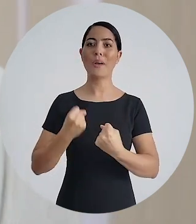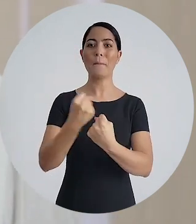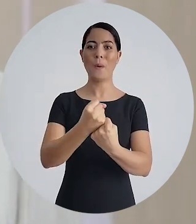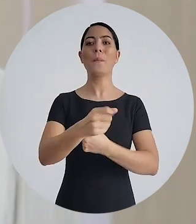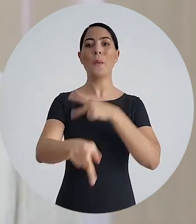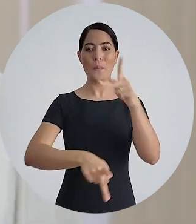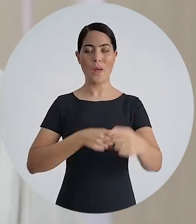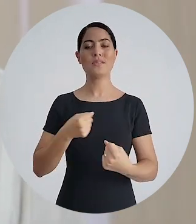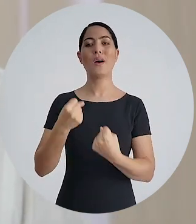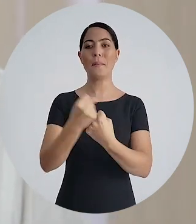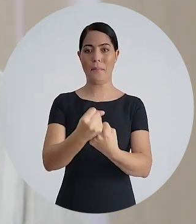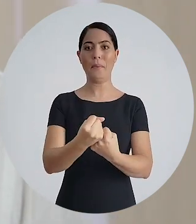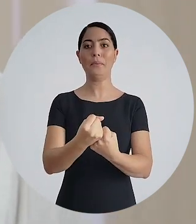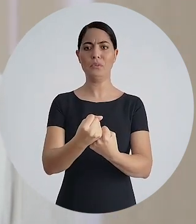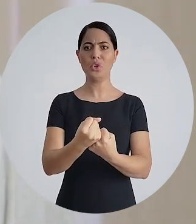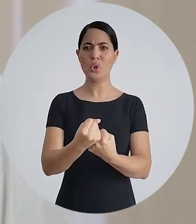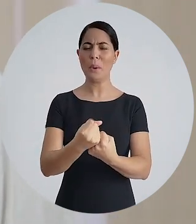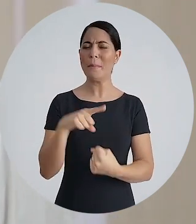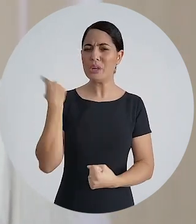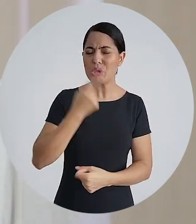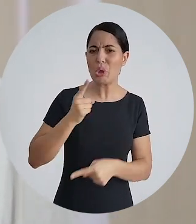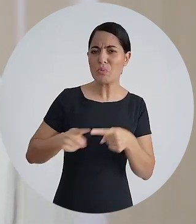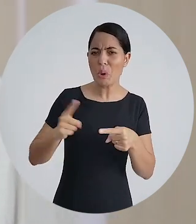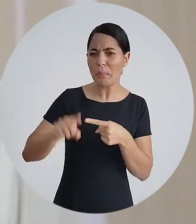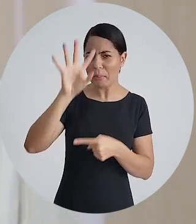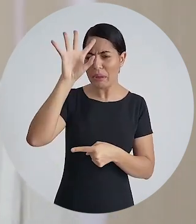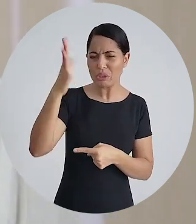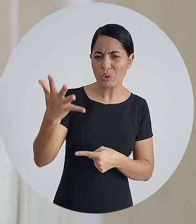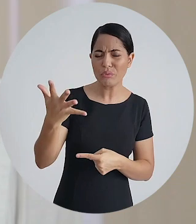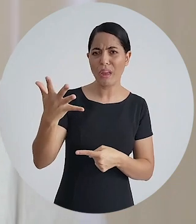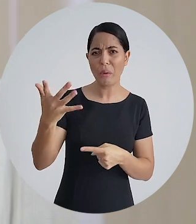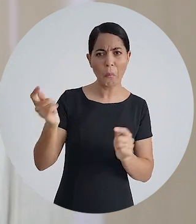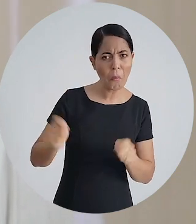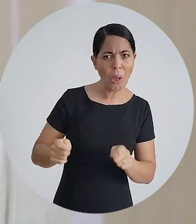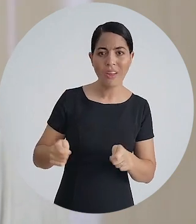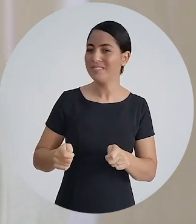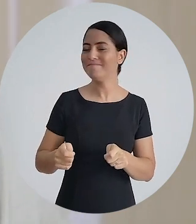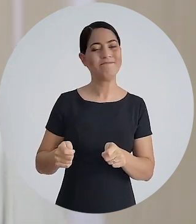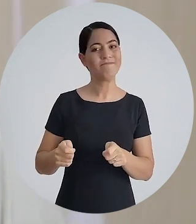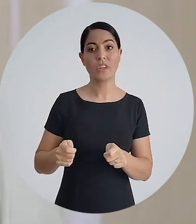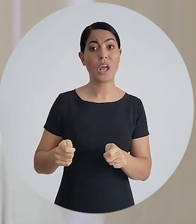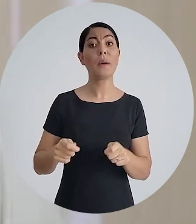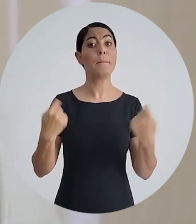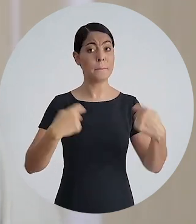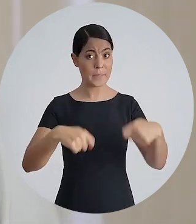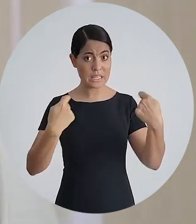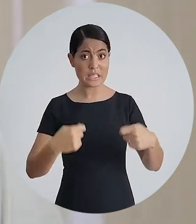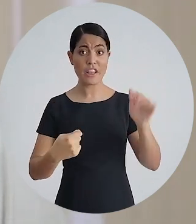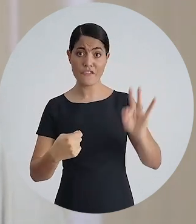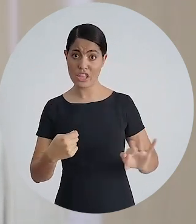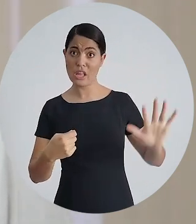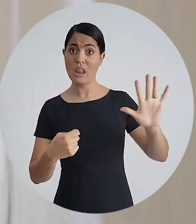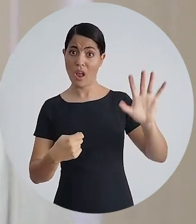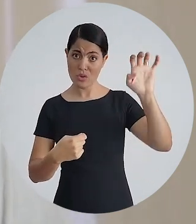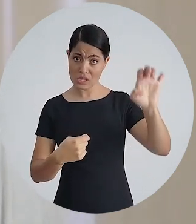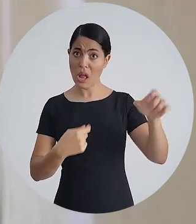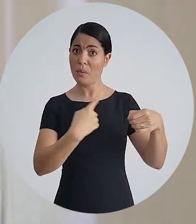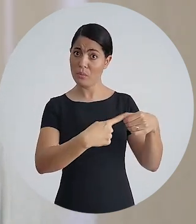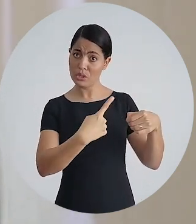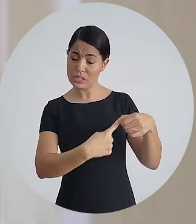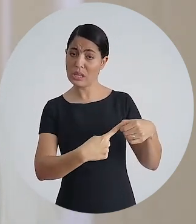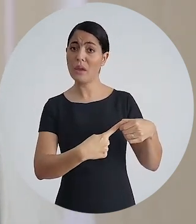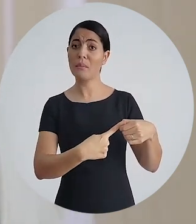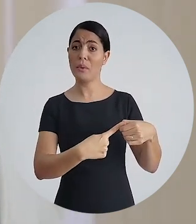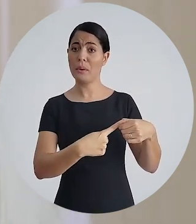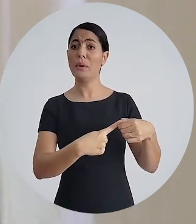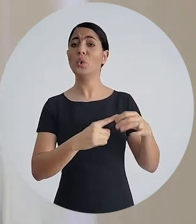ela garante esse direito e ela ajuda esse processo. Nós não podemos resolver todos os problemas, dependemos do poder público